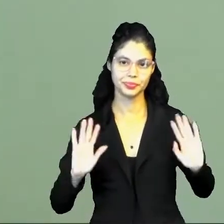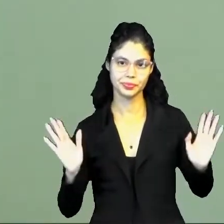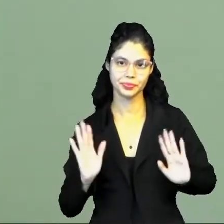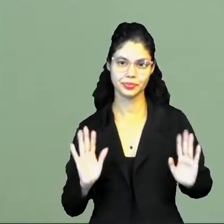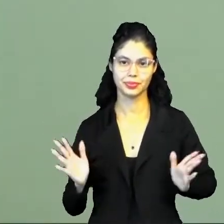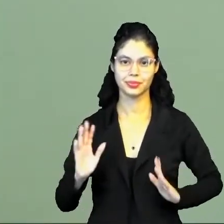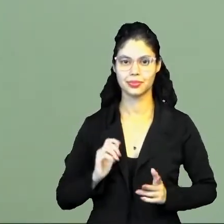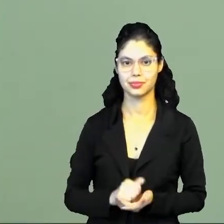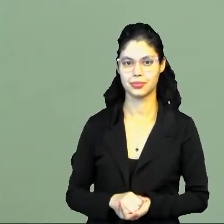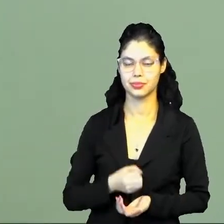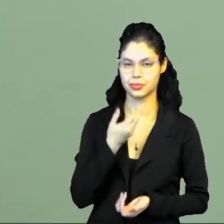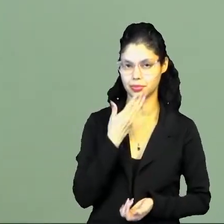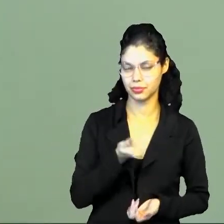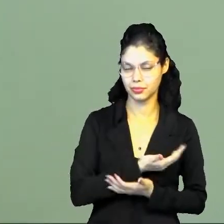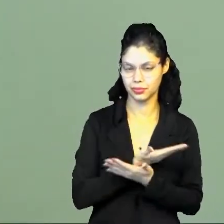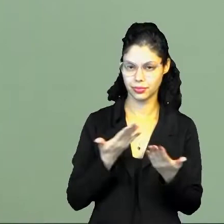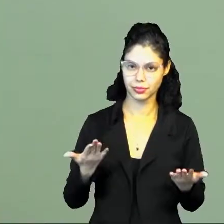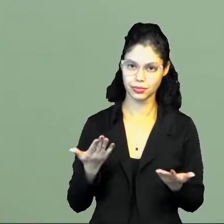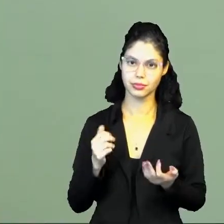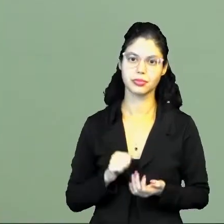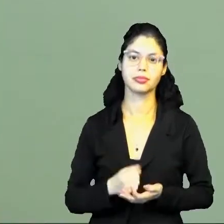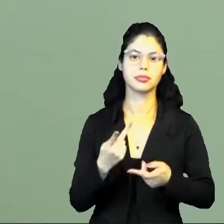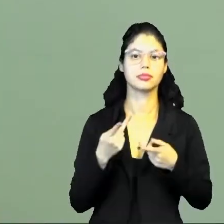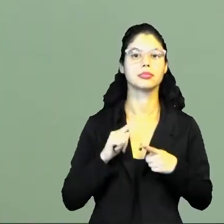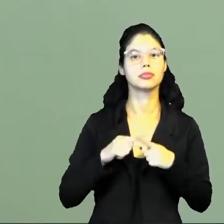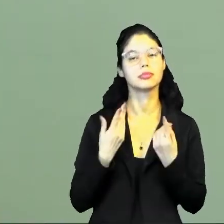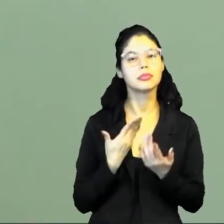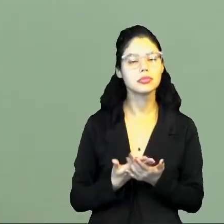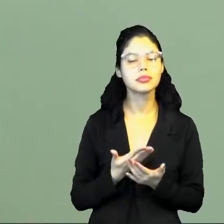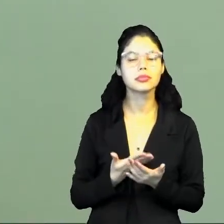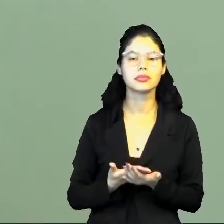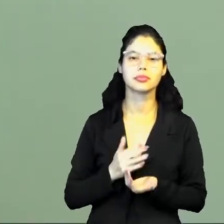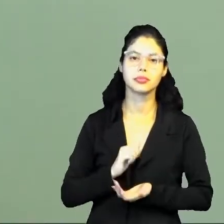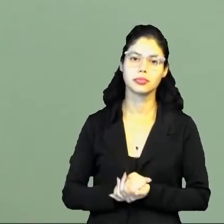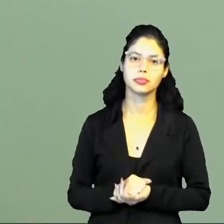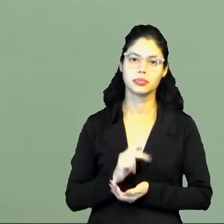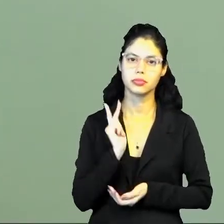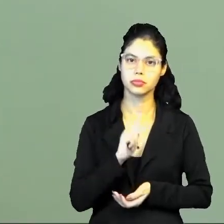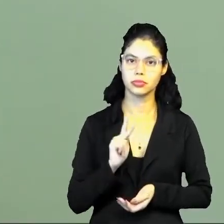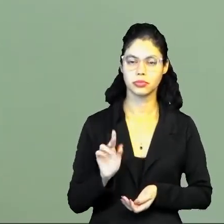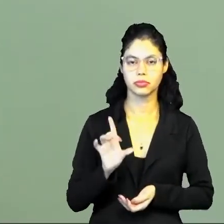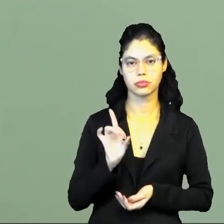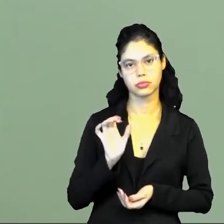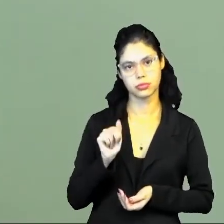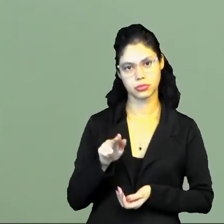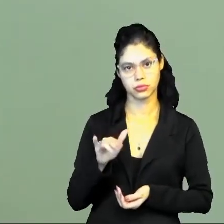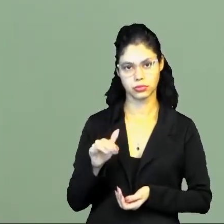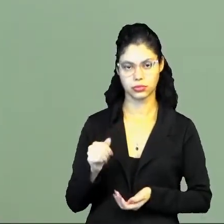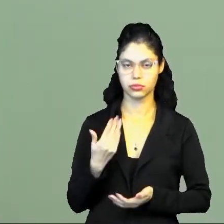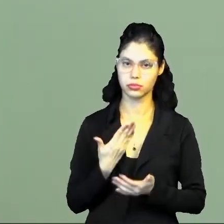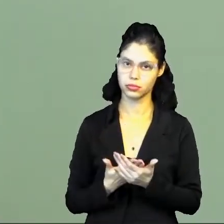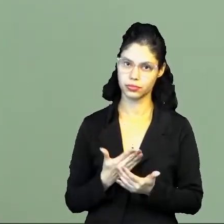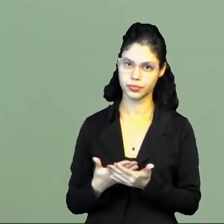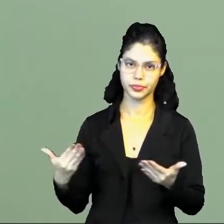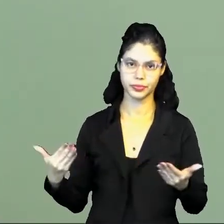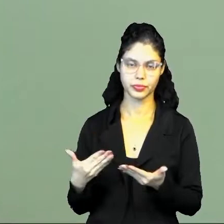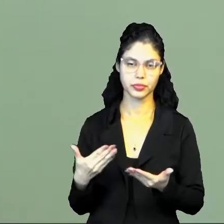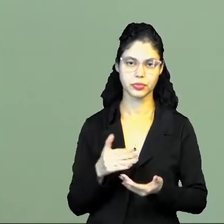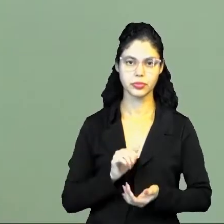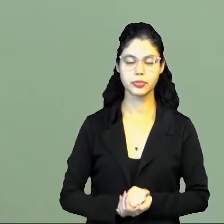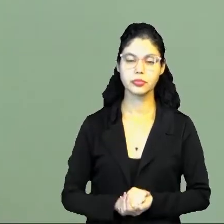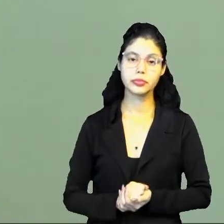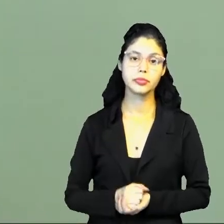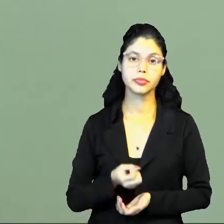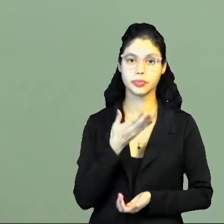Olá, niños e niñas, que tal? Tudo bem? Sejam bem-vindos a mais uma classe. Eu sou o maestro Daniel. Vamos estudar?